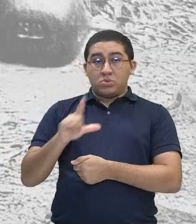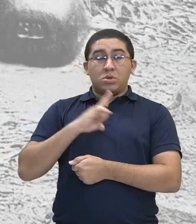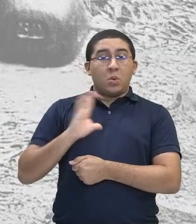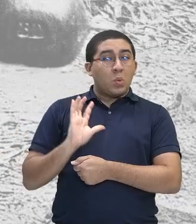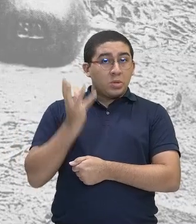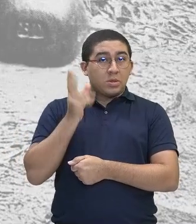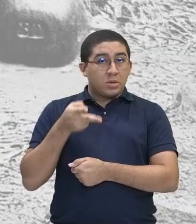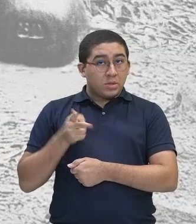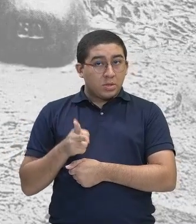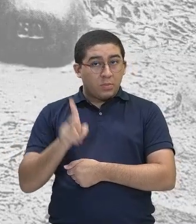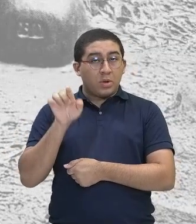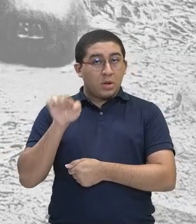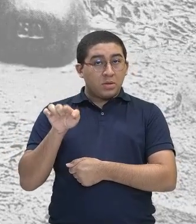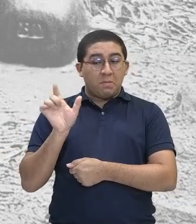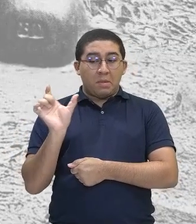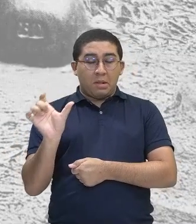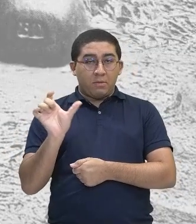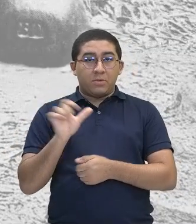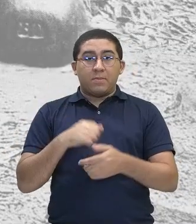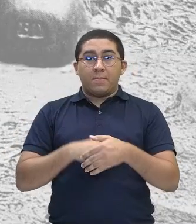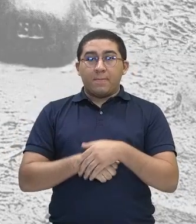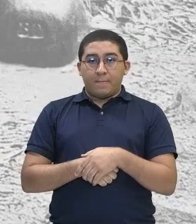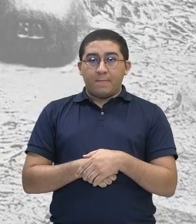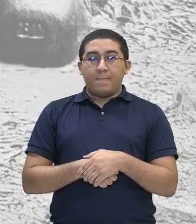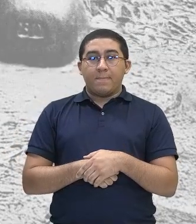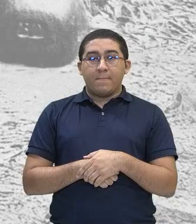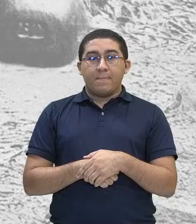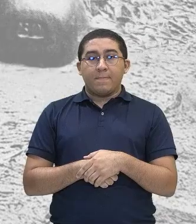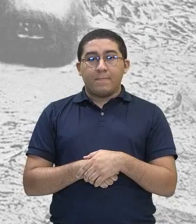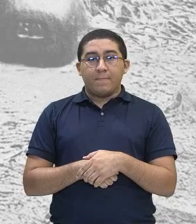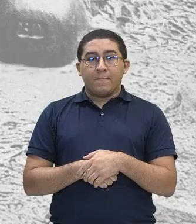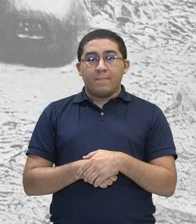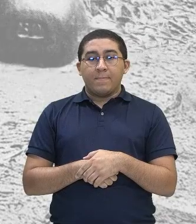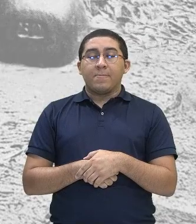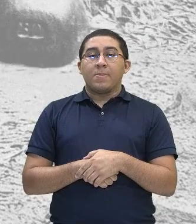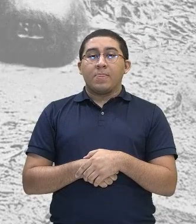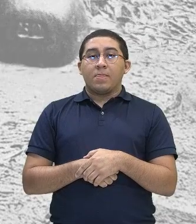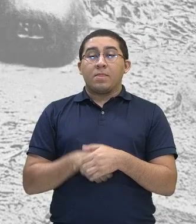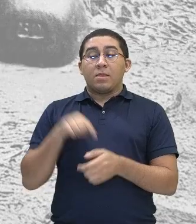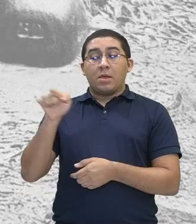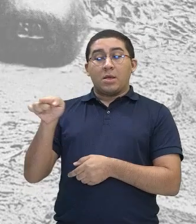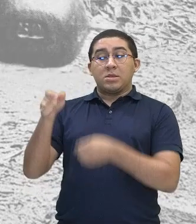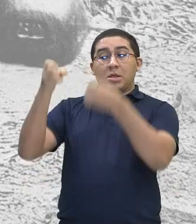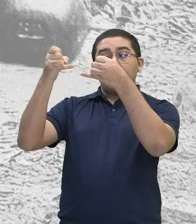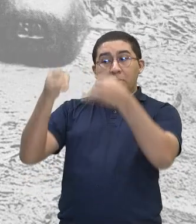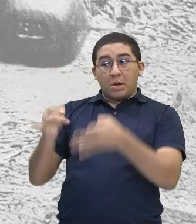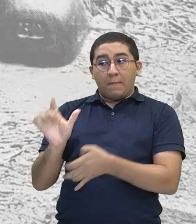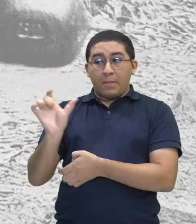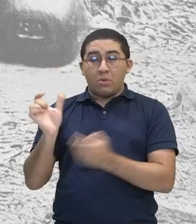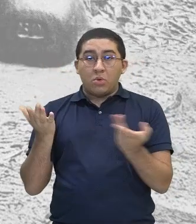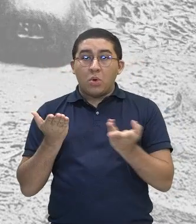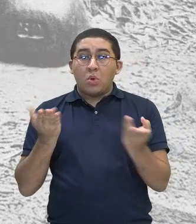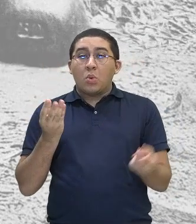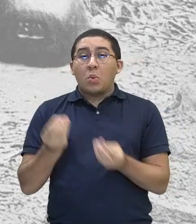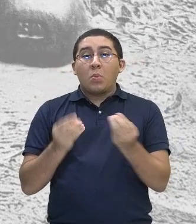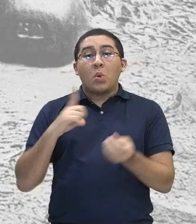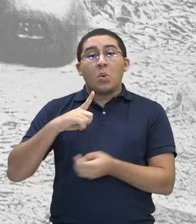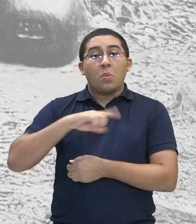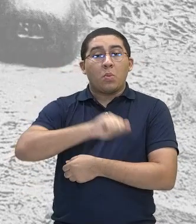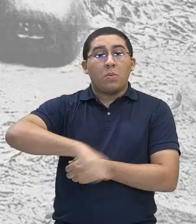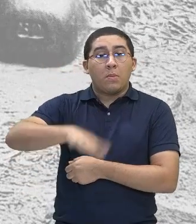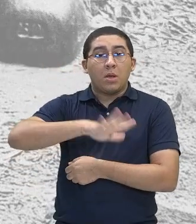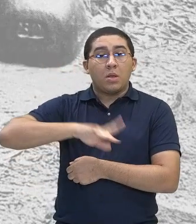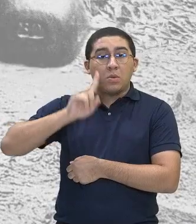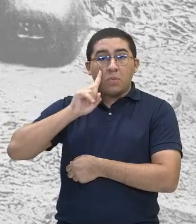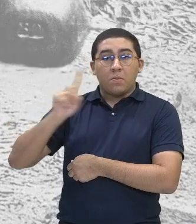da biopirataria na Amazônia, né, professora Sheila? Isso, e para falar de biopirataria, a gente traz vocês aqui para esse cenário histórico,